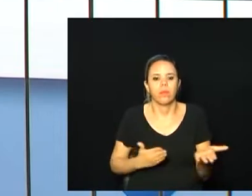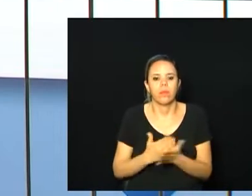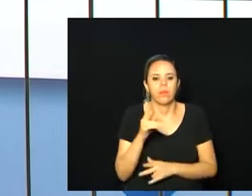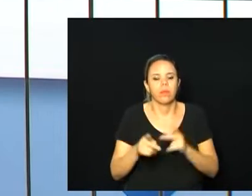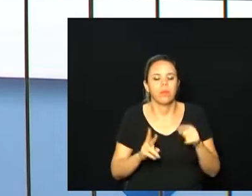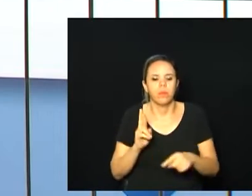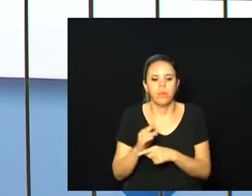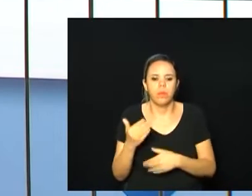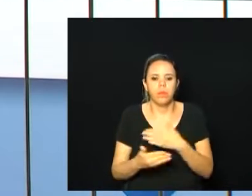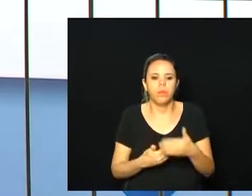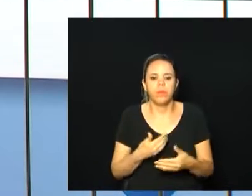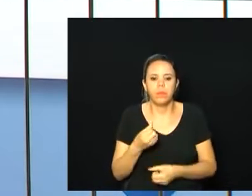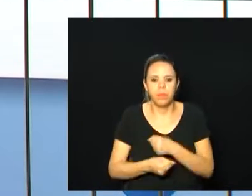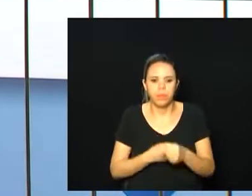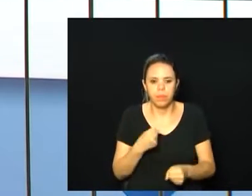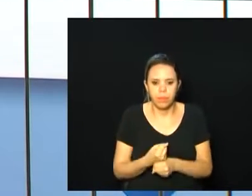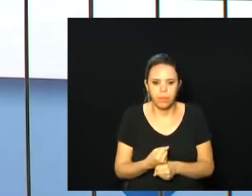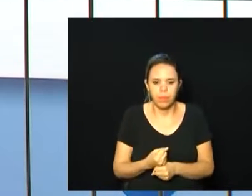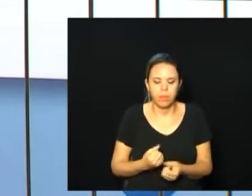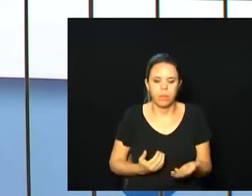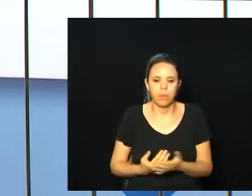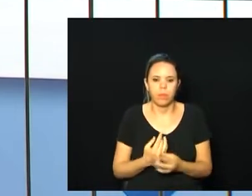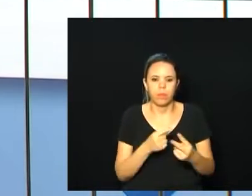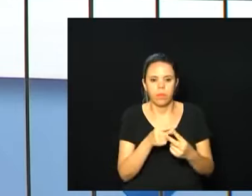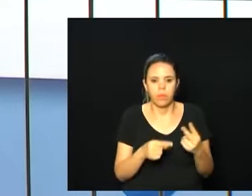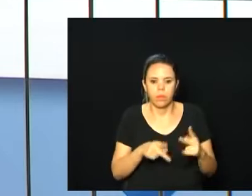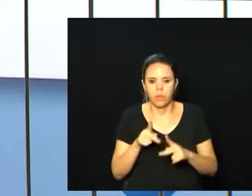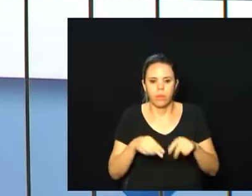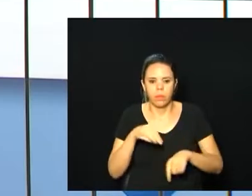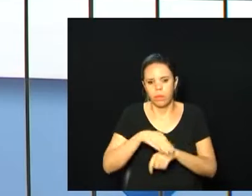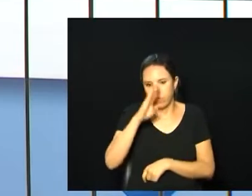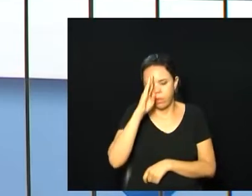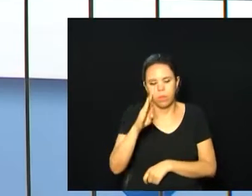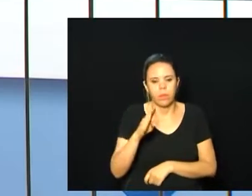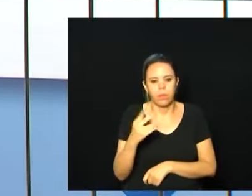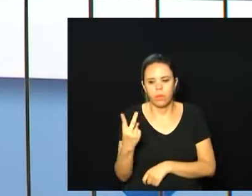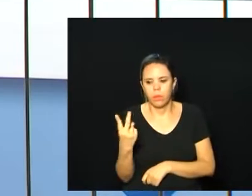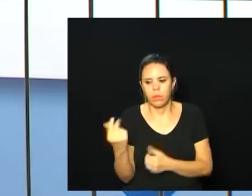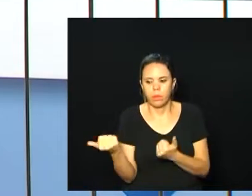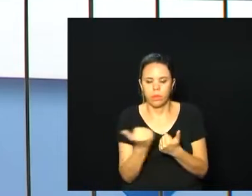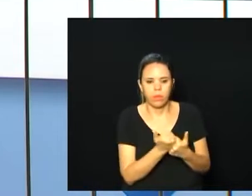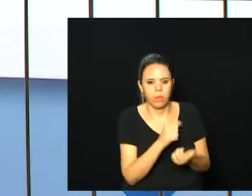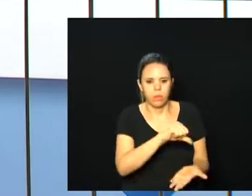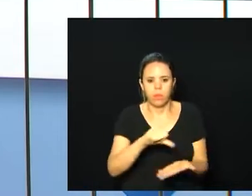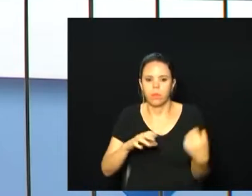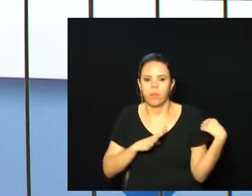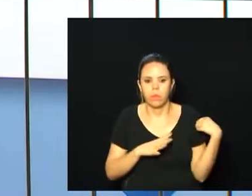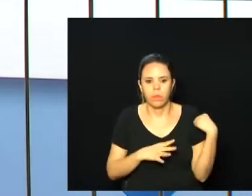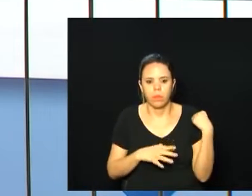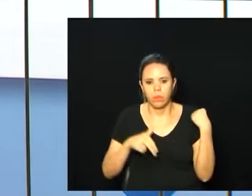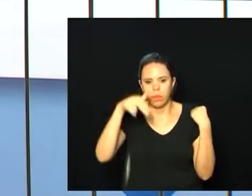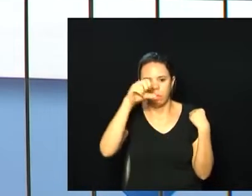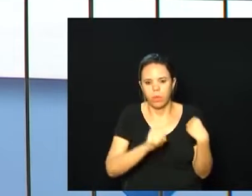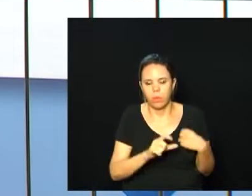para o próximo biênio e serão eleitos 2 membros titulares e 2 suplentes para cada região da cidade. Norte,